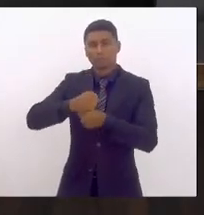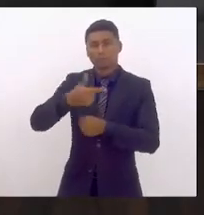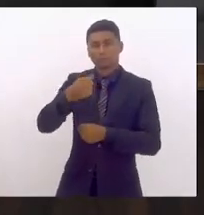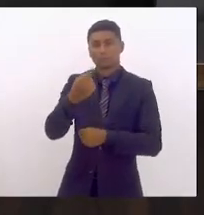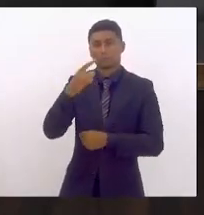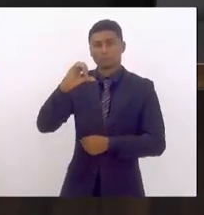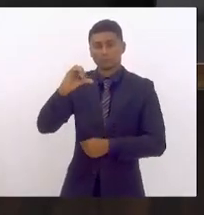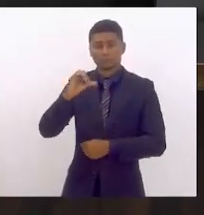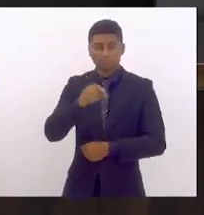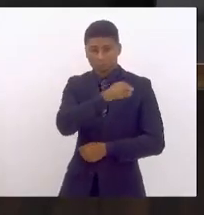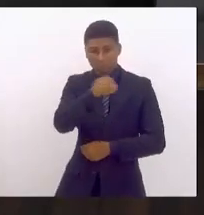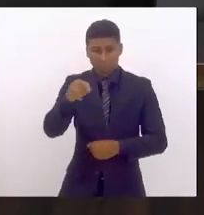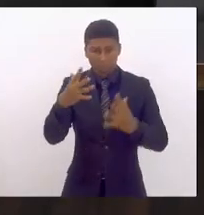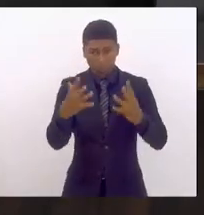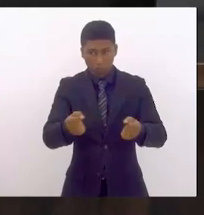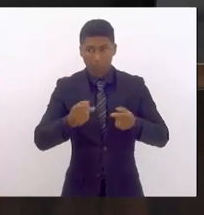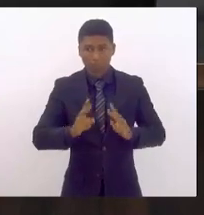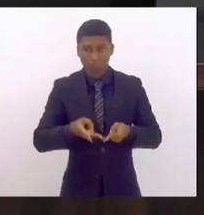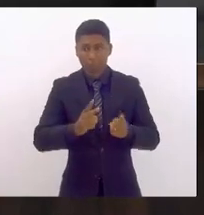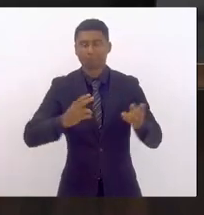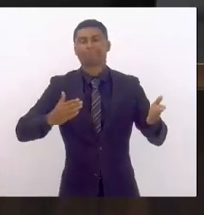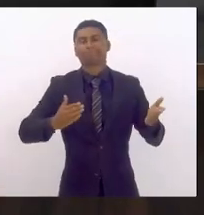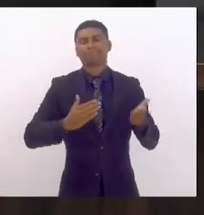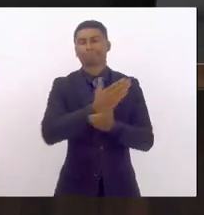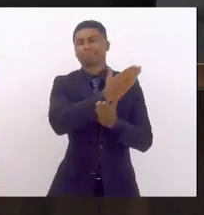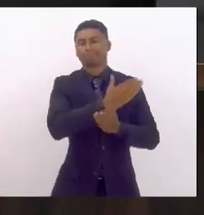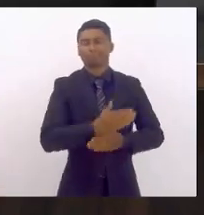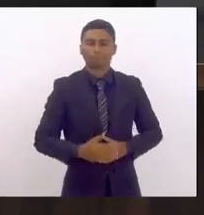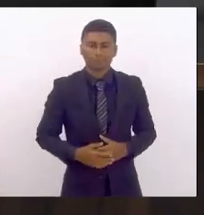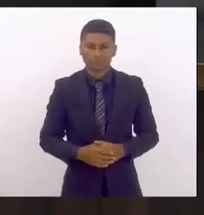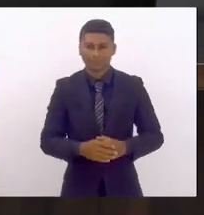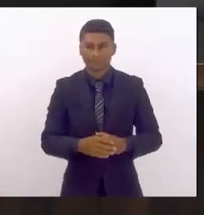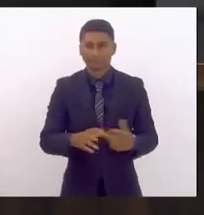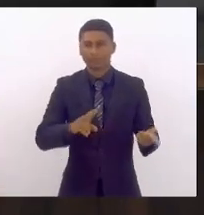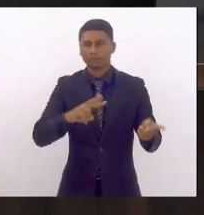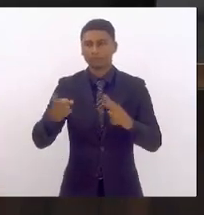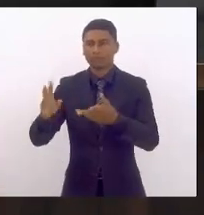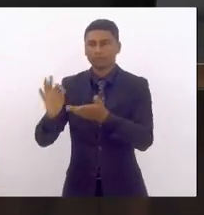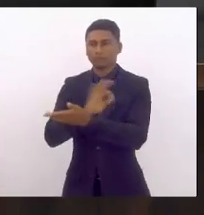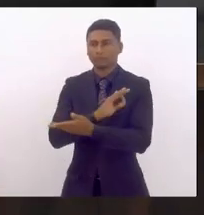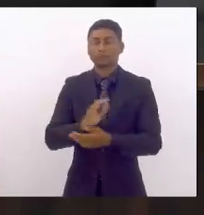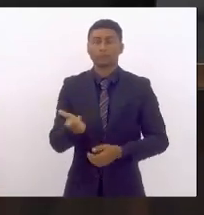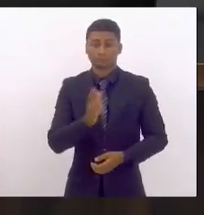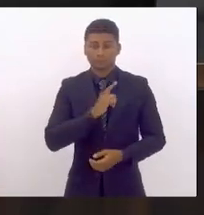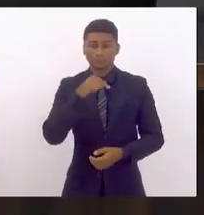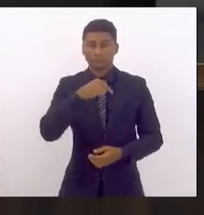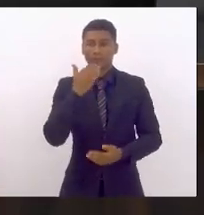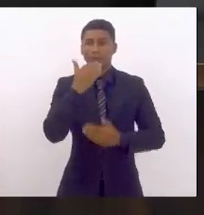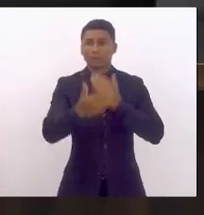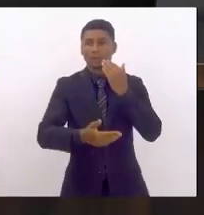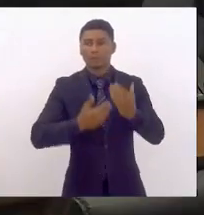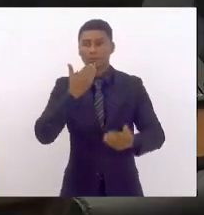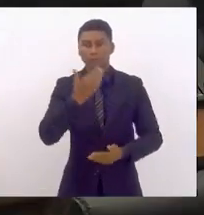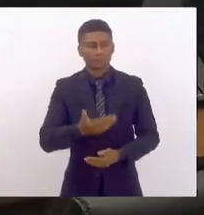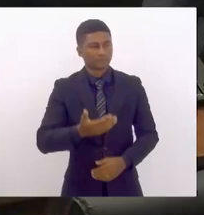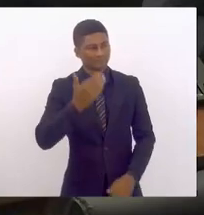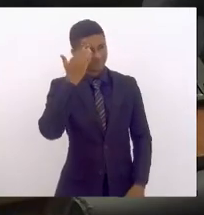seus que aprovam permaneça Como estão aprovado vai autógrafo a sobre a mesa